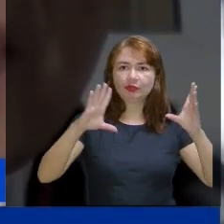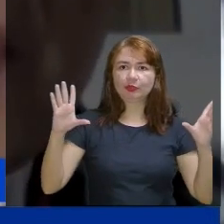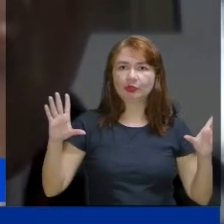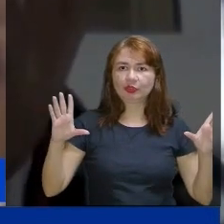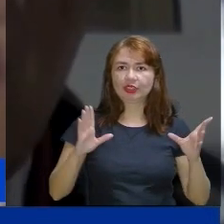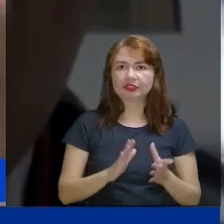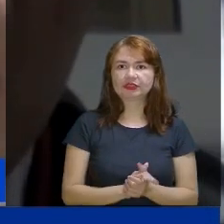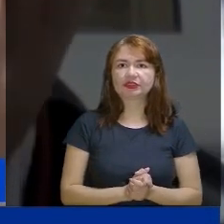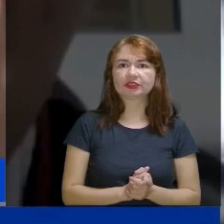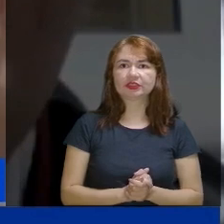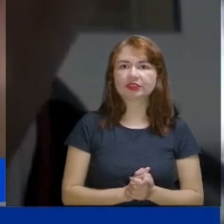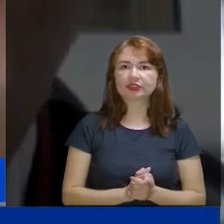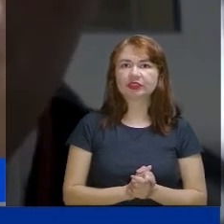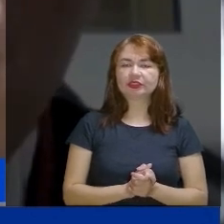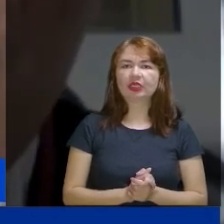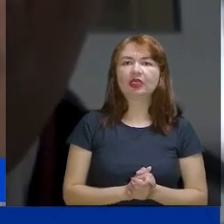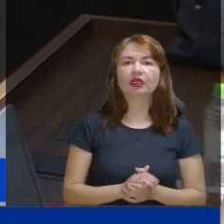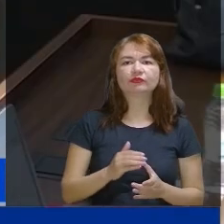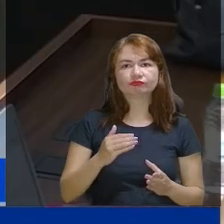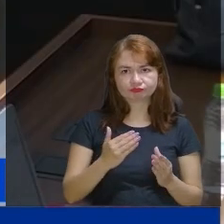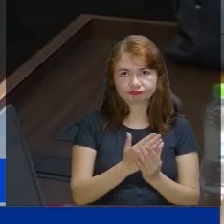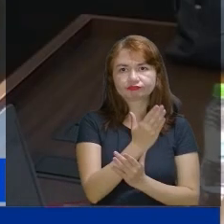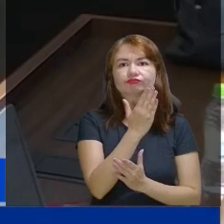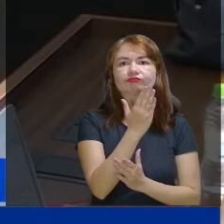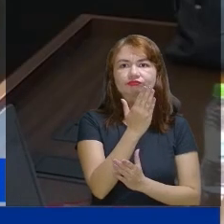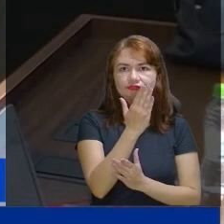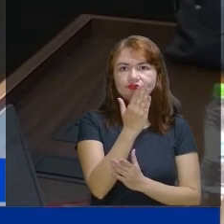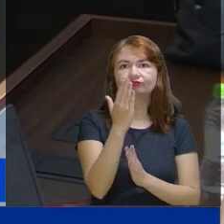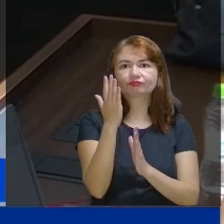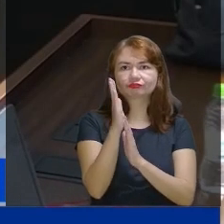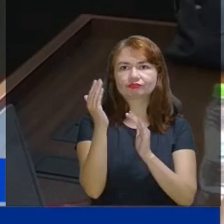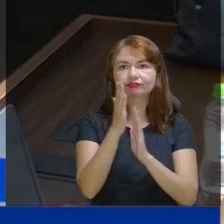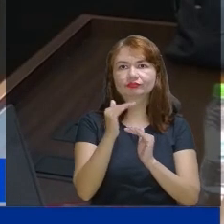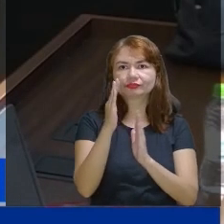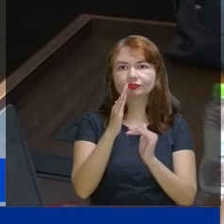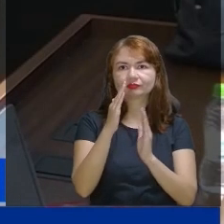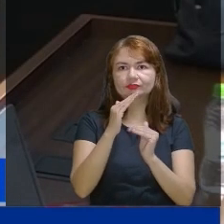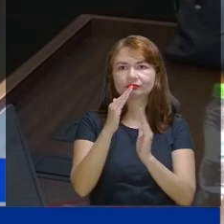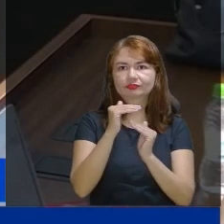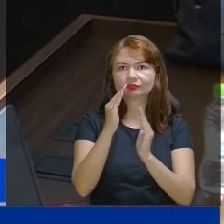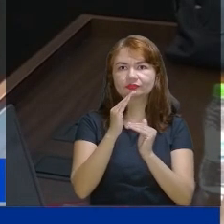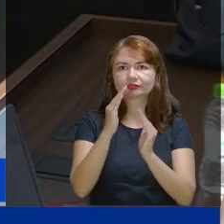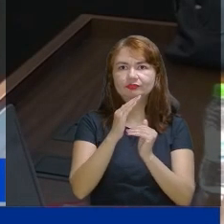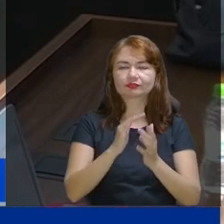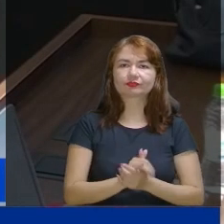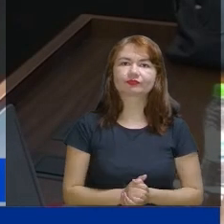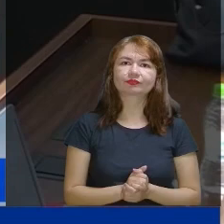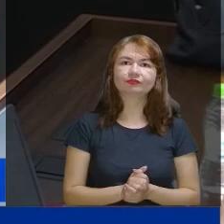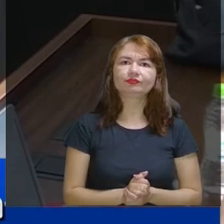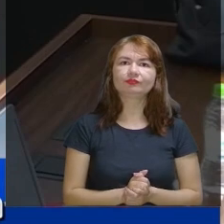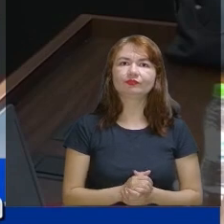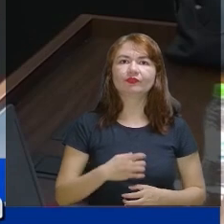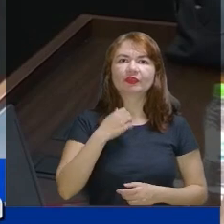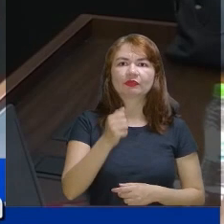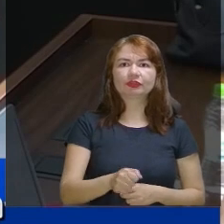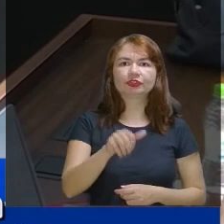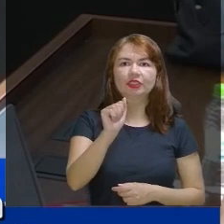Por isso eu aprovo e com louvor. Obrigado, desembargador Storck. O juiz Anselmo Gonçalves.